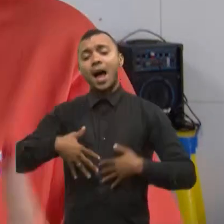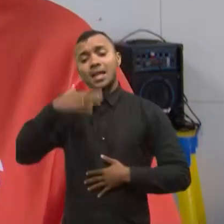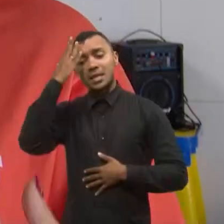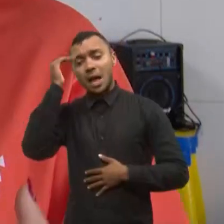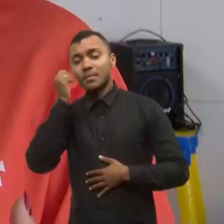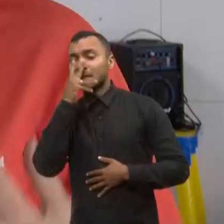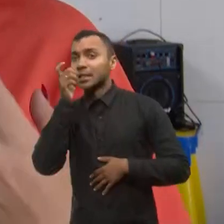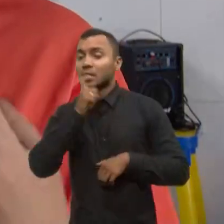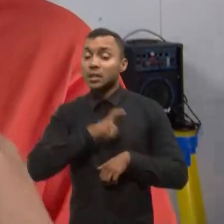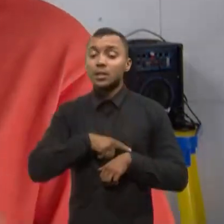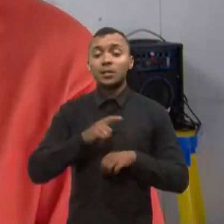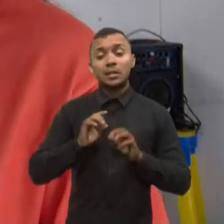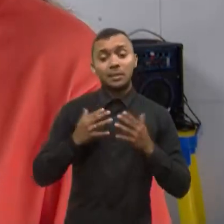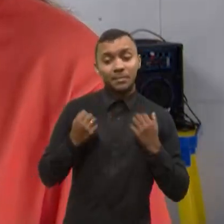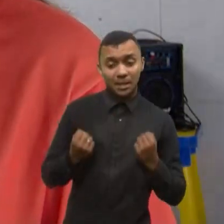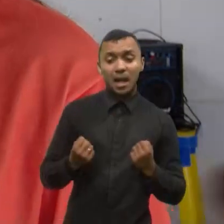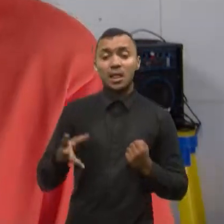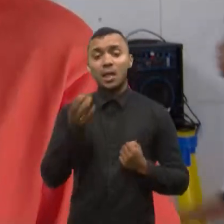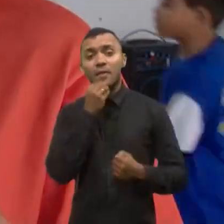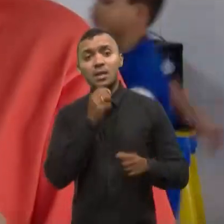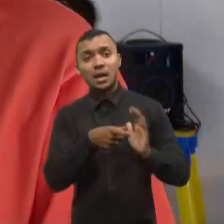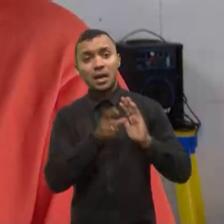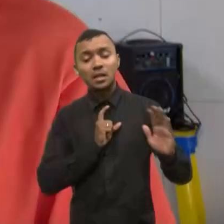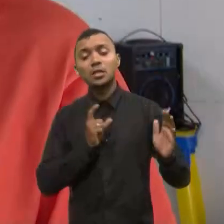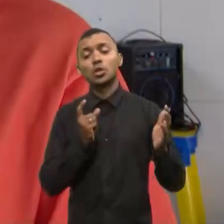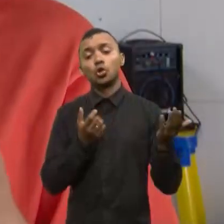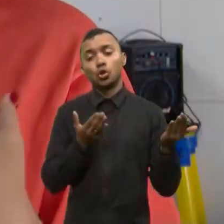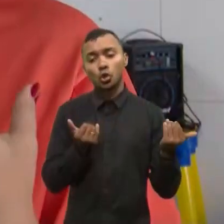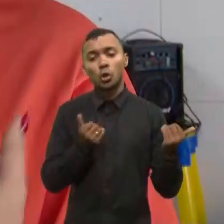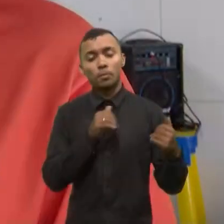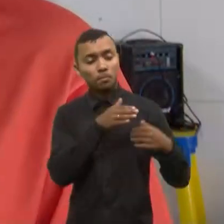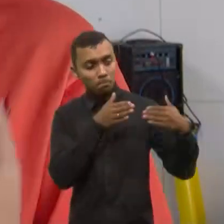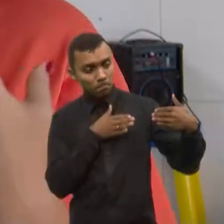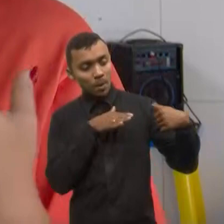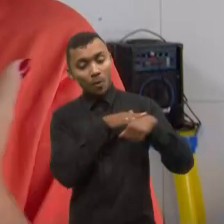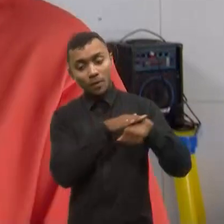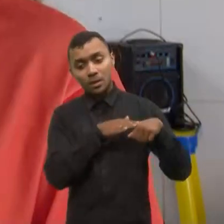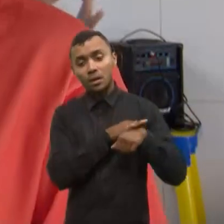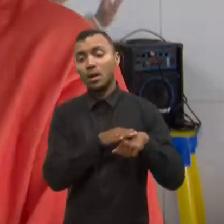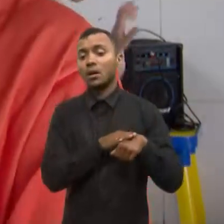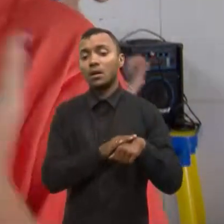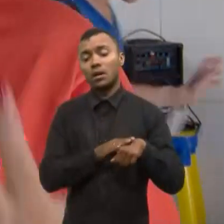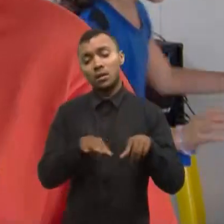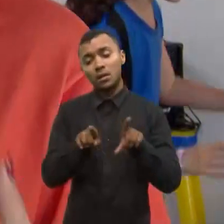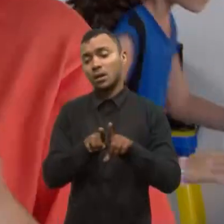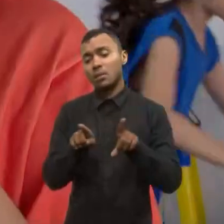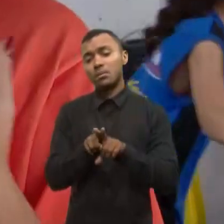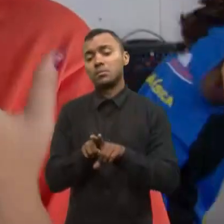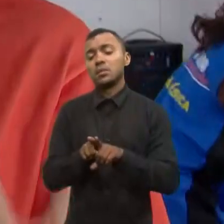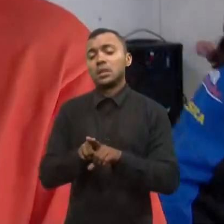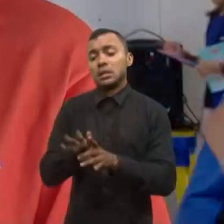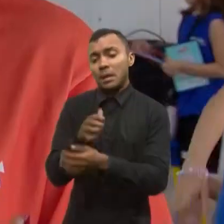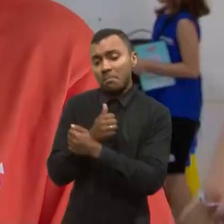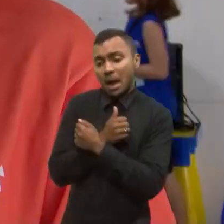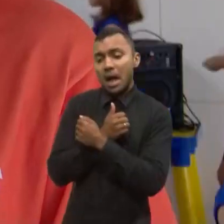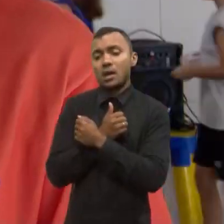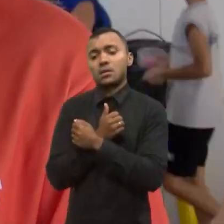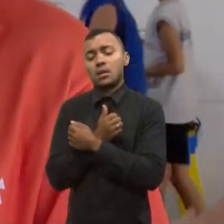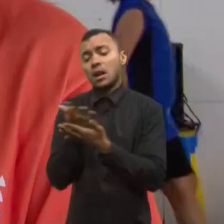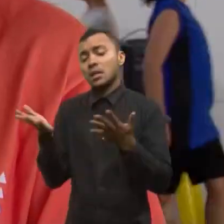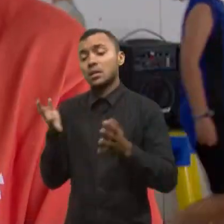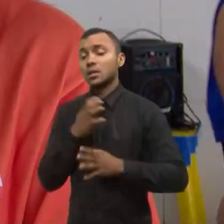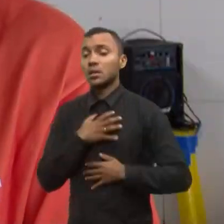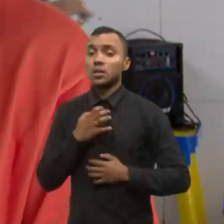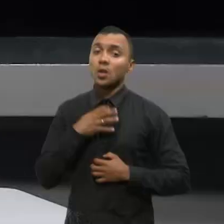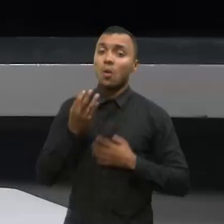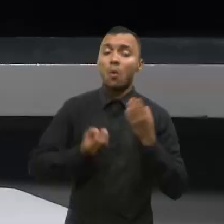é importante eles se sentirem acolhidos, escutados e serem validados pela situação, pelo como eles estão se sentindo